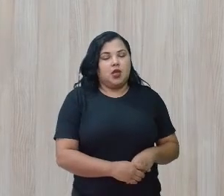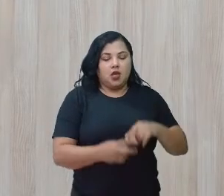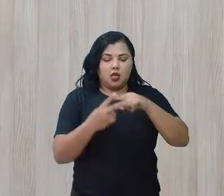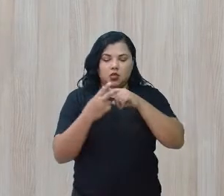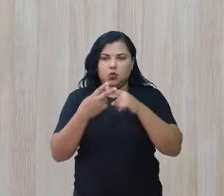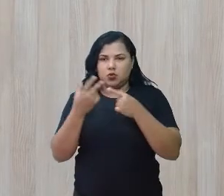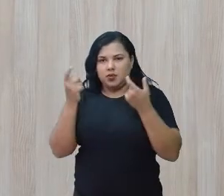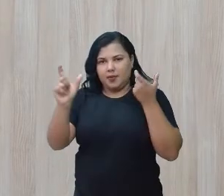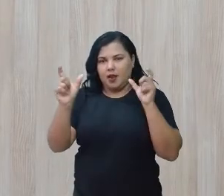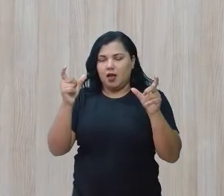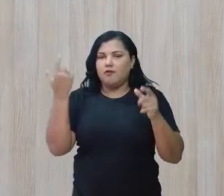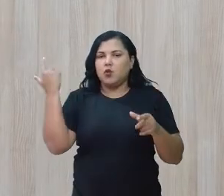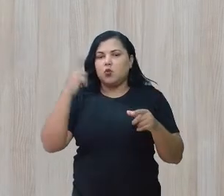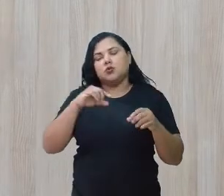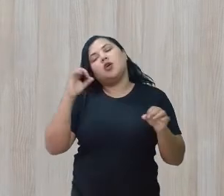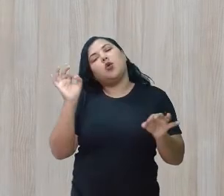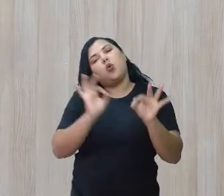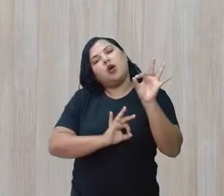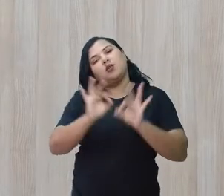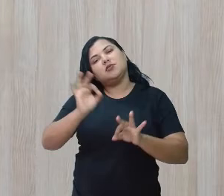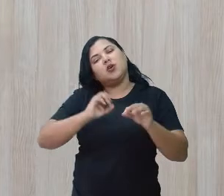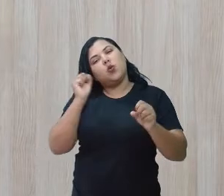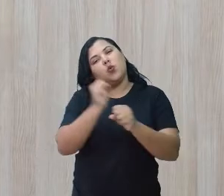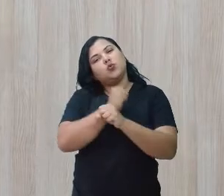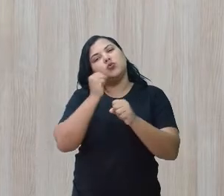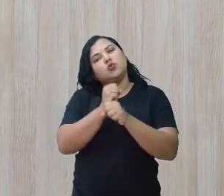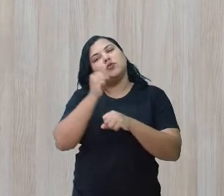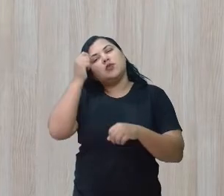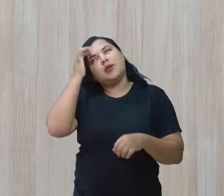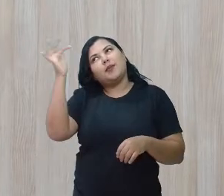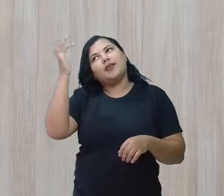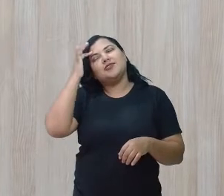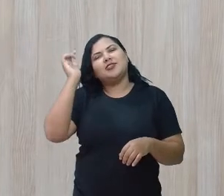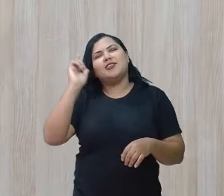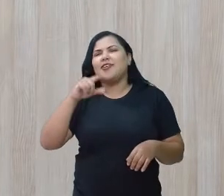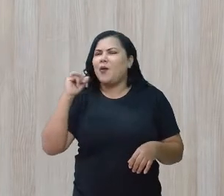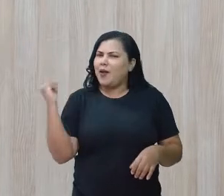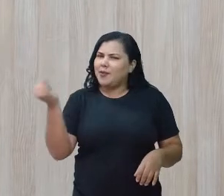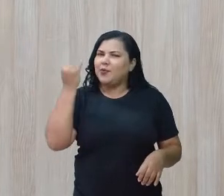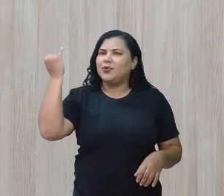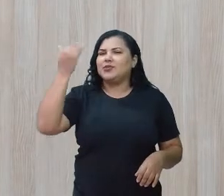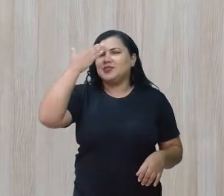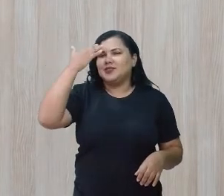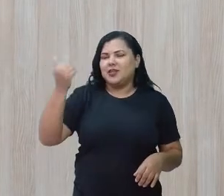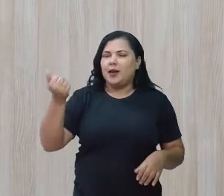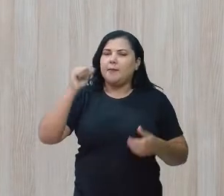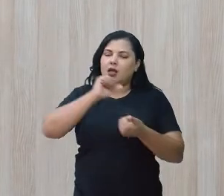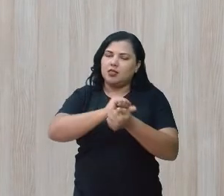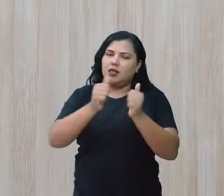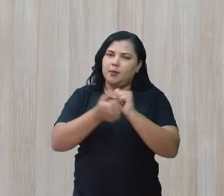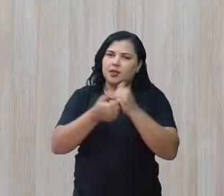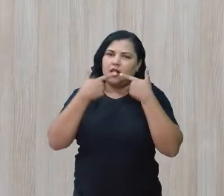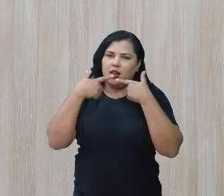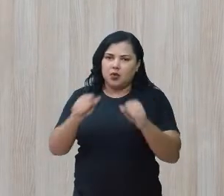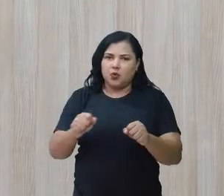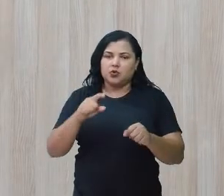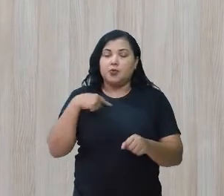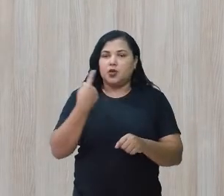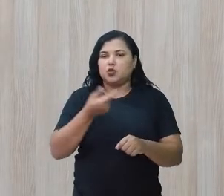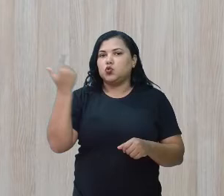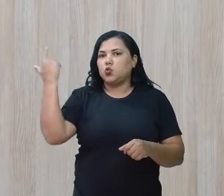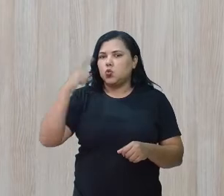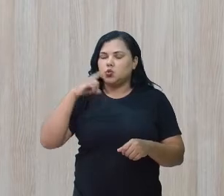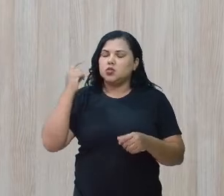duas palavrinhas ele consegue construir todo esse imaginário. Vê como é importante saber adequar a linguagem para a gente